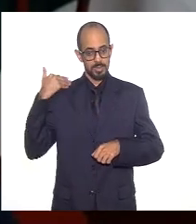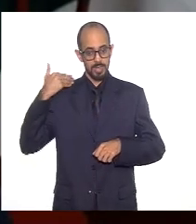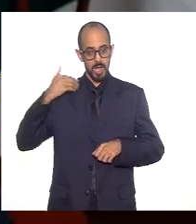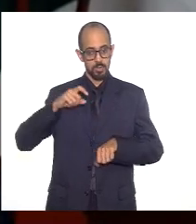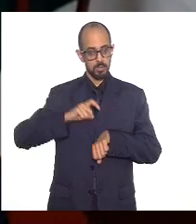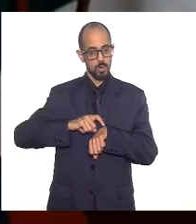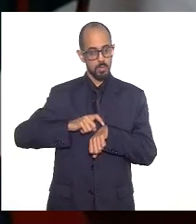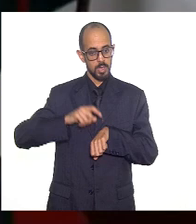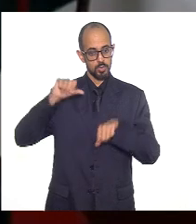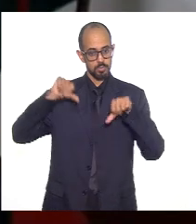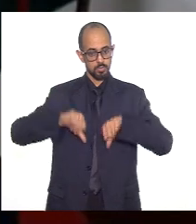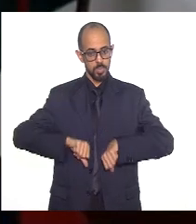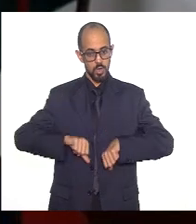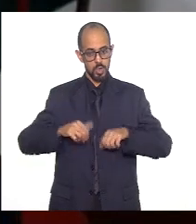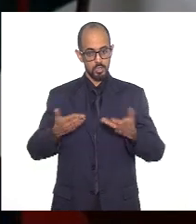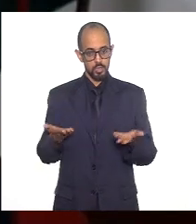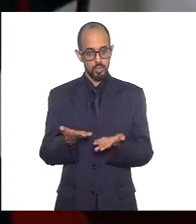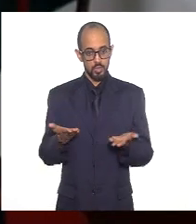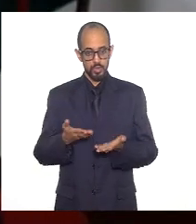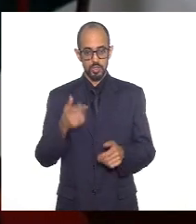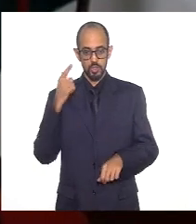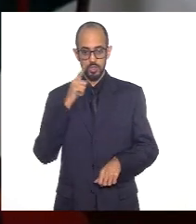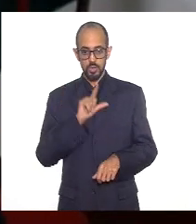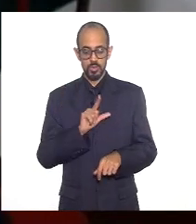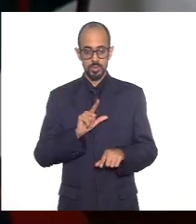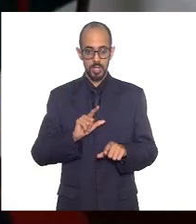gente consegue enxergar